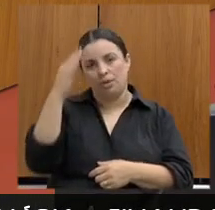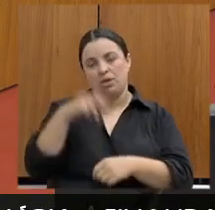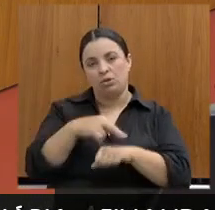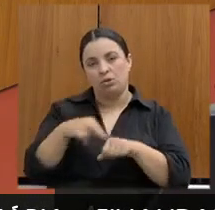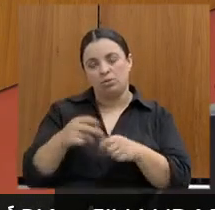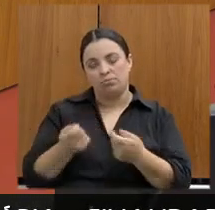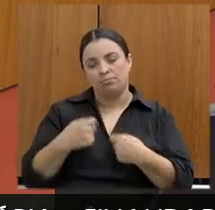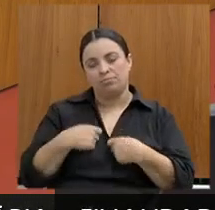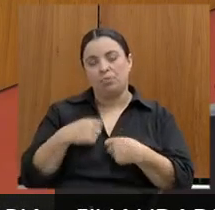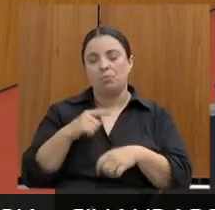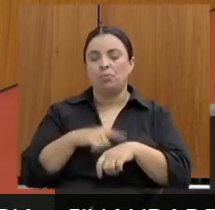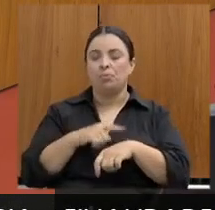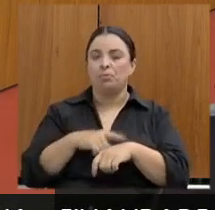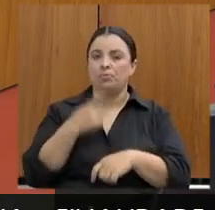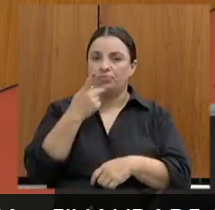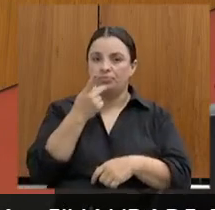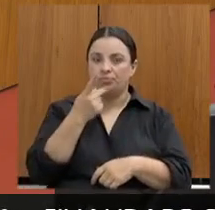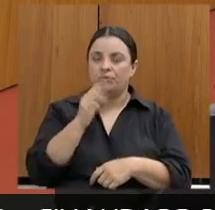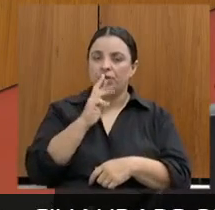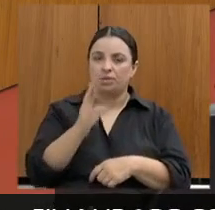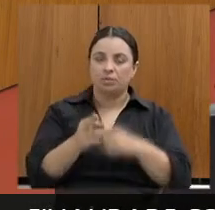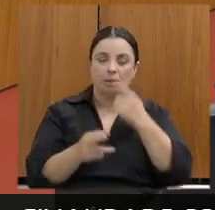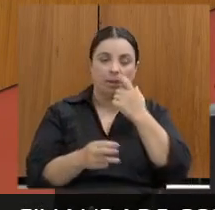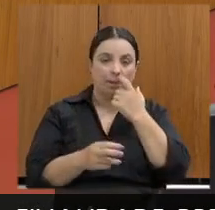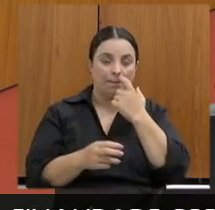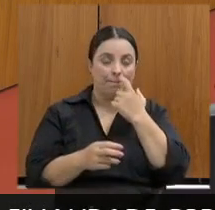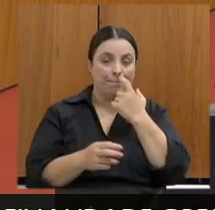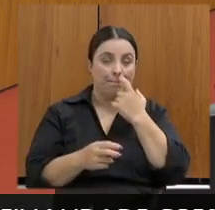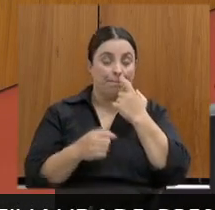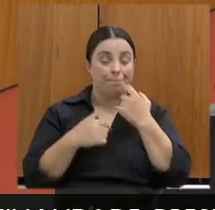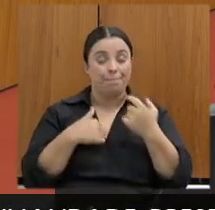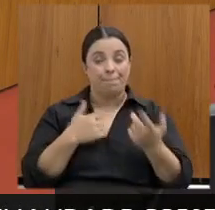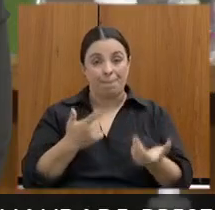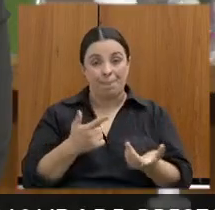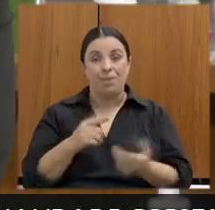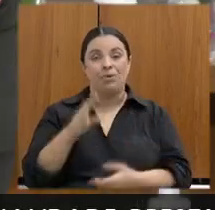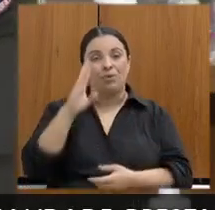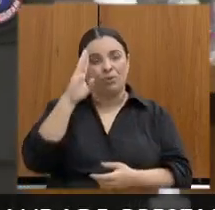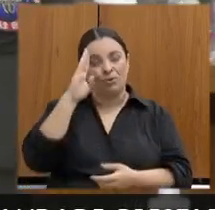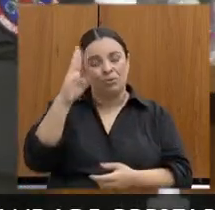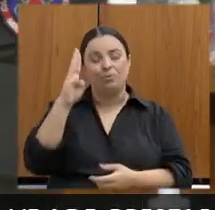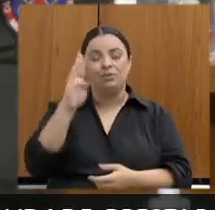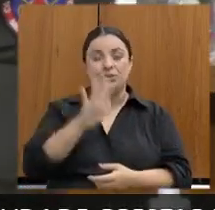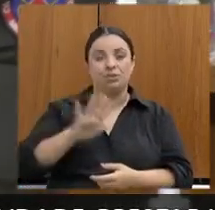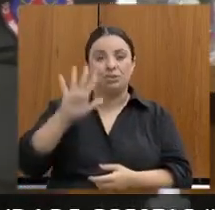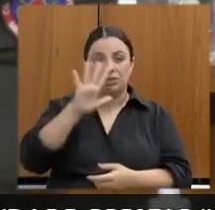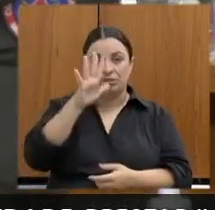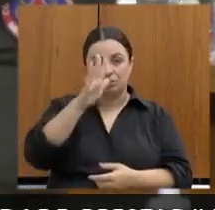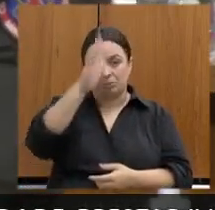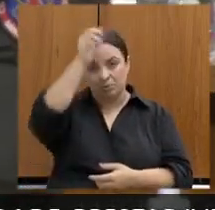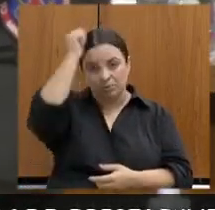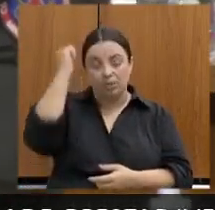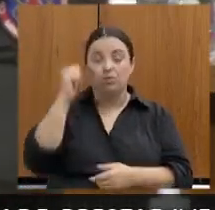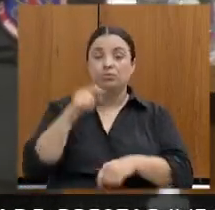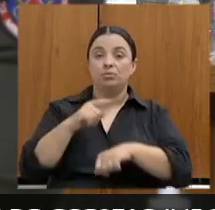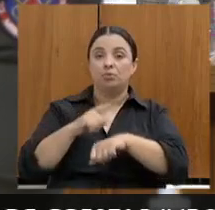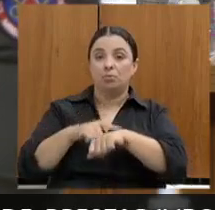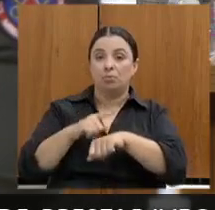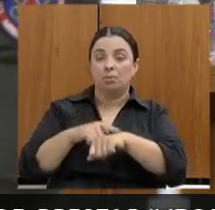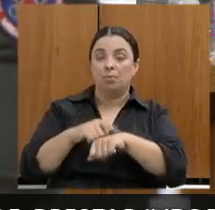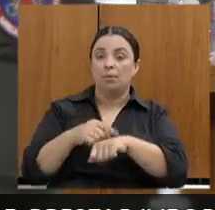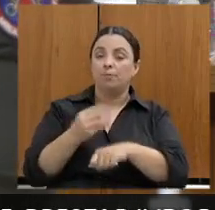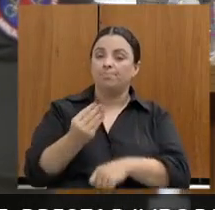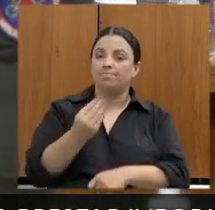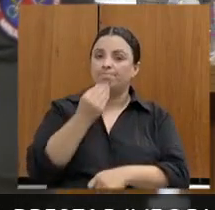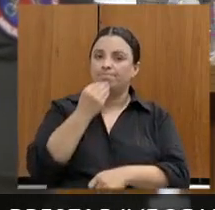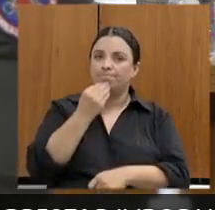oportunidade eu gostaria né como comandante-geral do Corpo de Bombeiros Militar aproveitar a oportunidade que a senhora